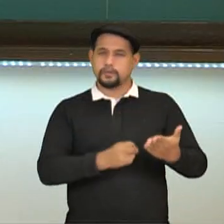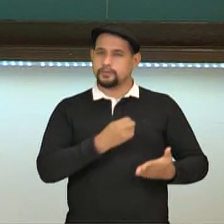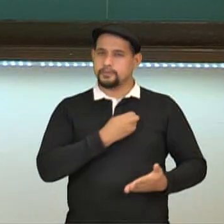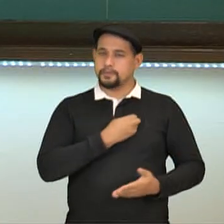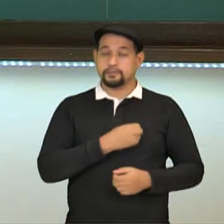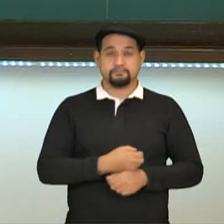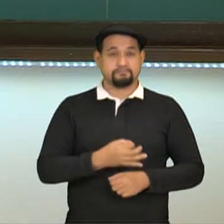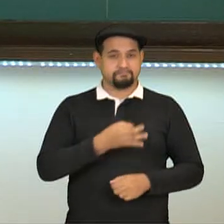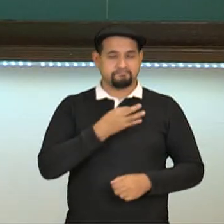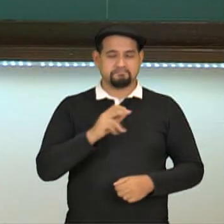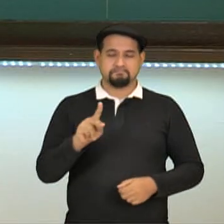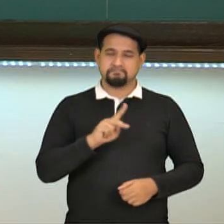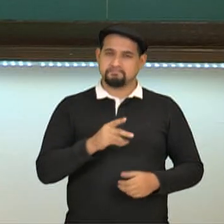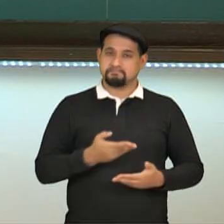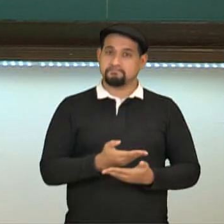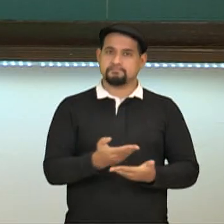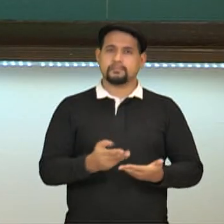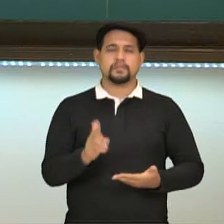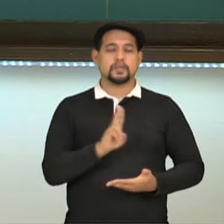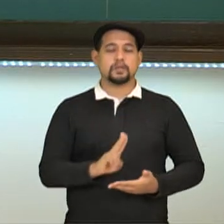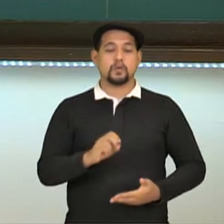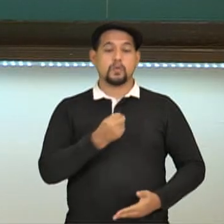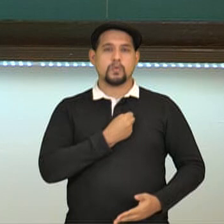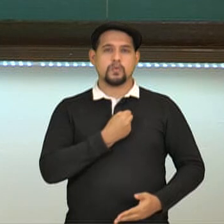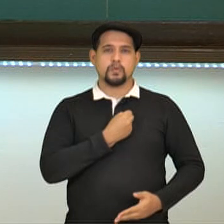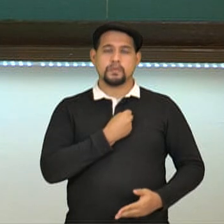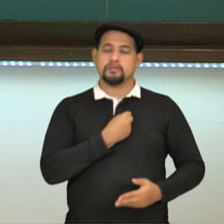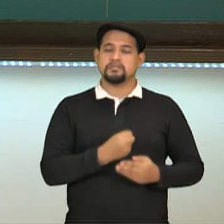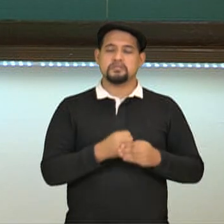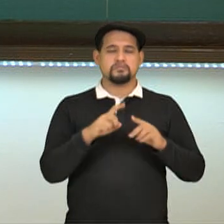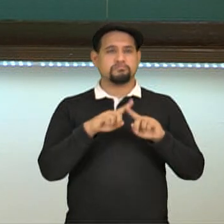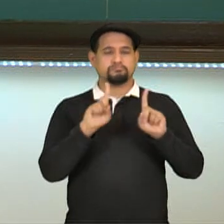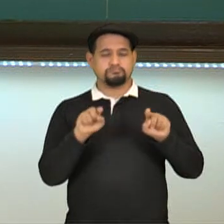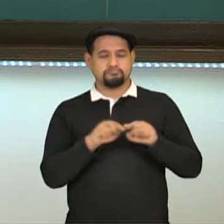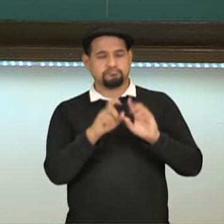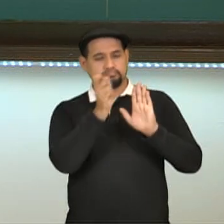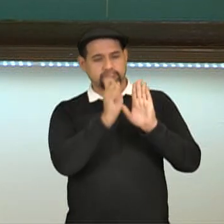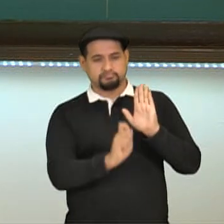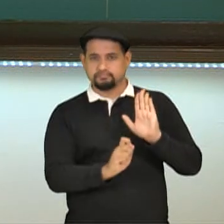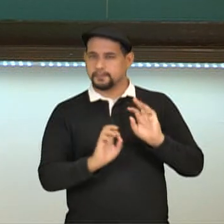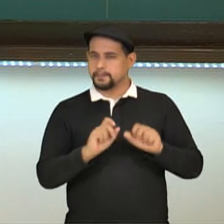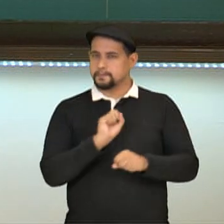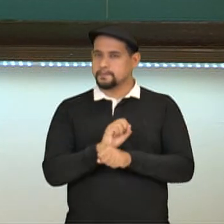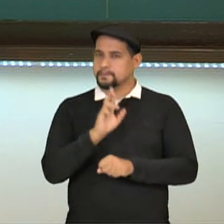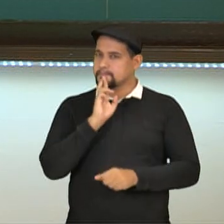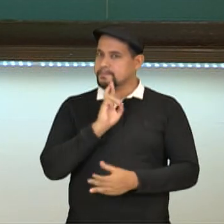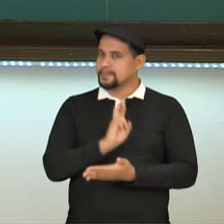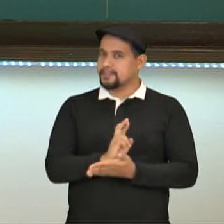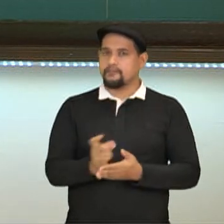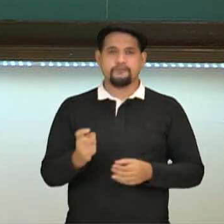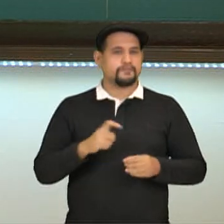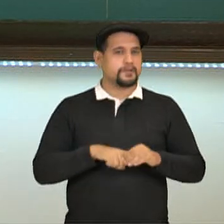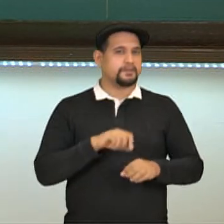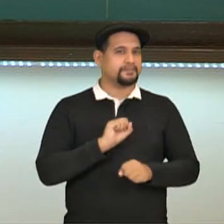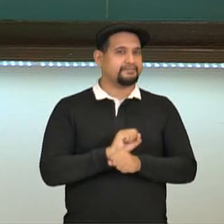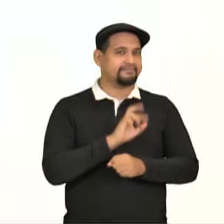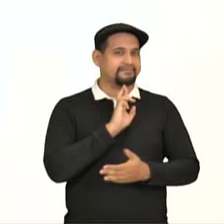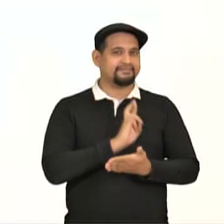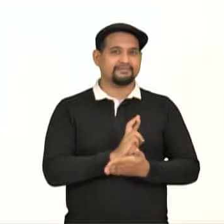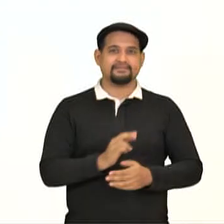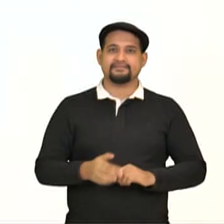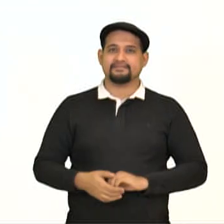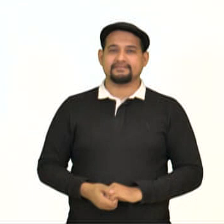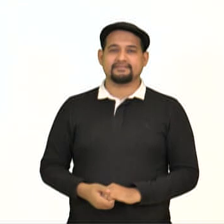Uma dica que a prof dá é colocar esse número dentro daquele quadro que a gente escreveu. Tempo para vocês e a gente já volta com a